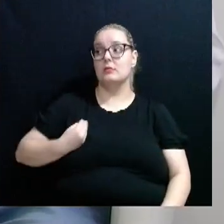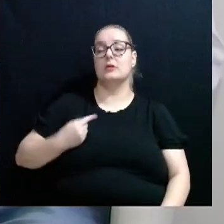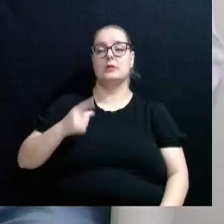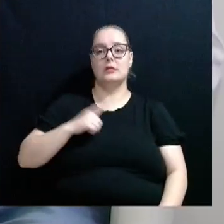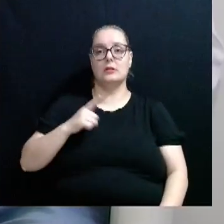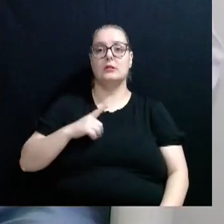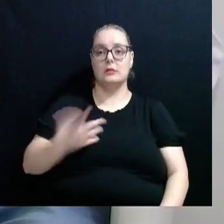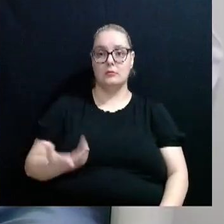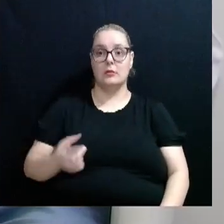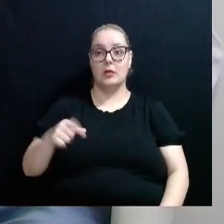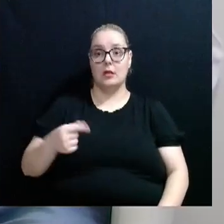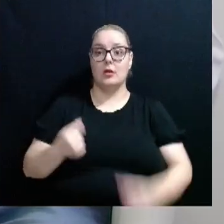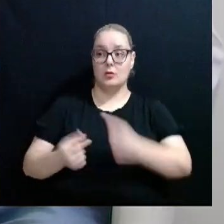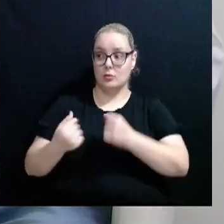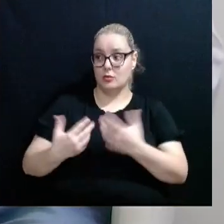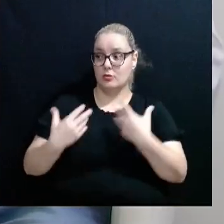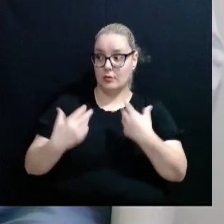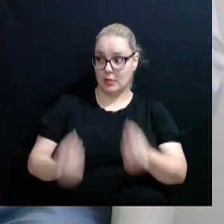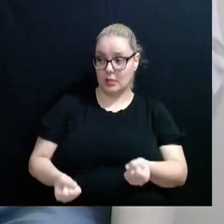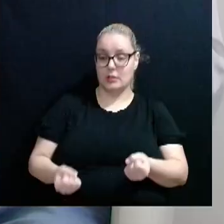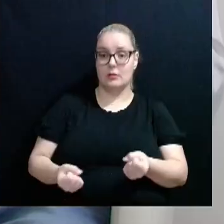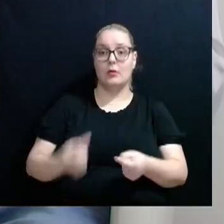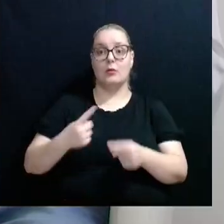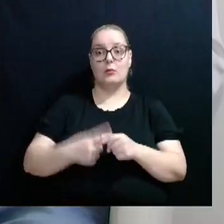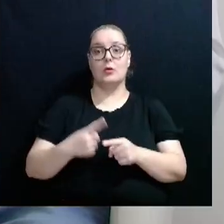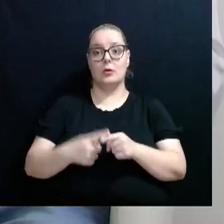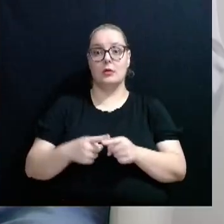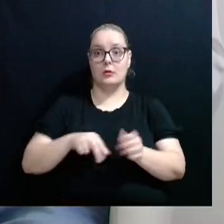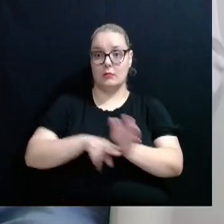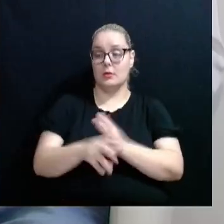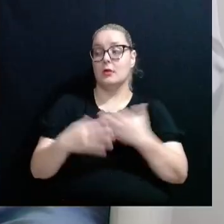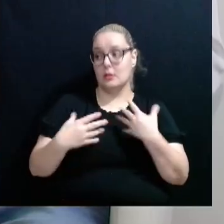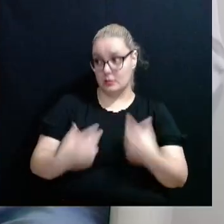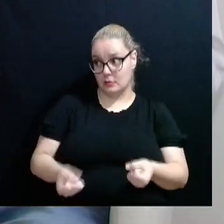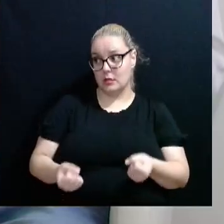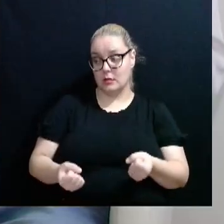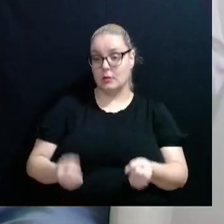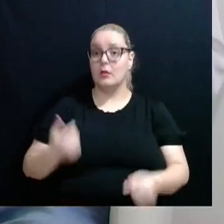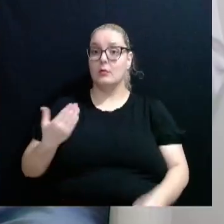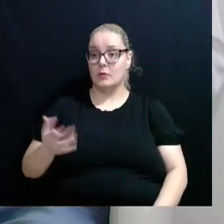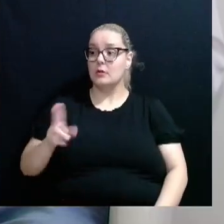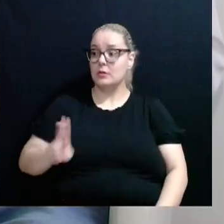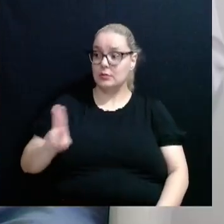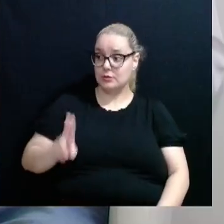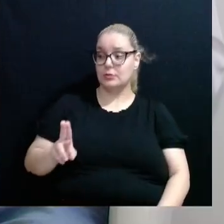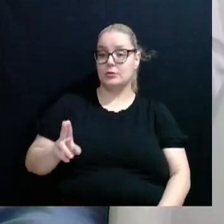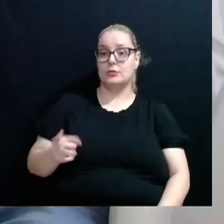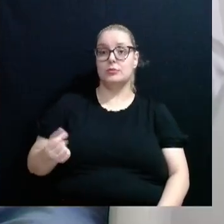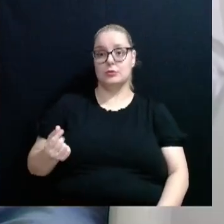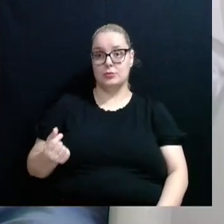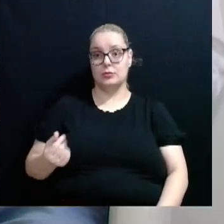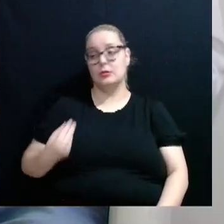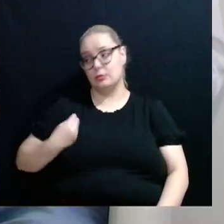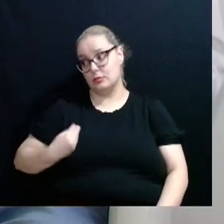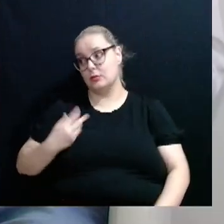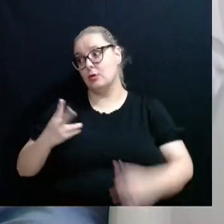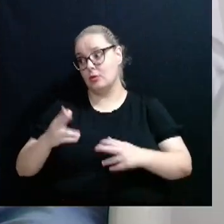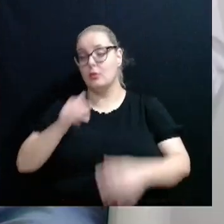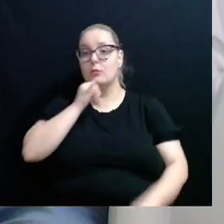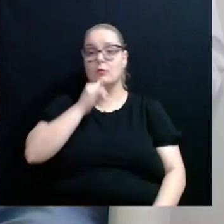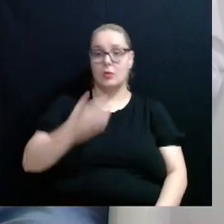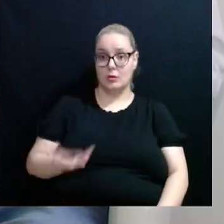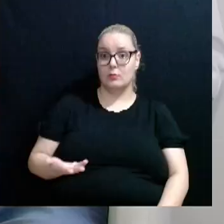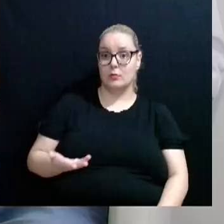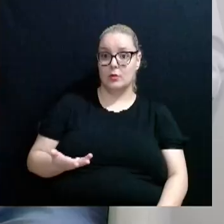vai receber porque foi diagnosticado, para você utilizar esse dinheiro em vida. Como, por exemplo, procurar um